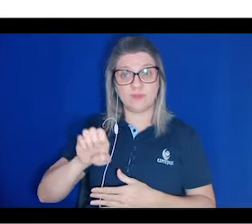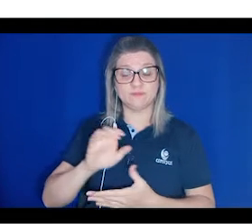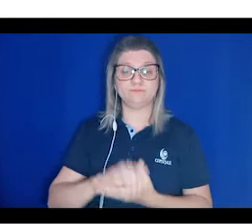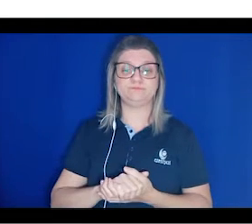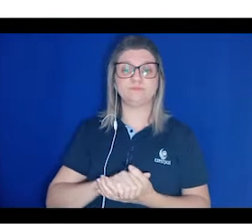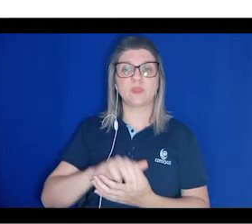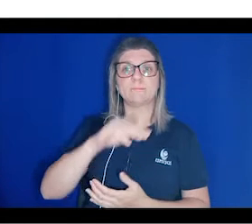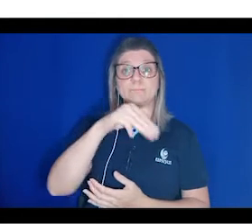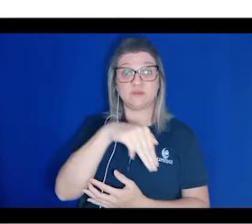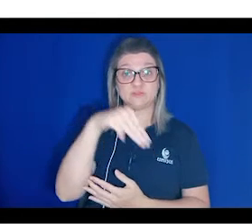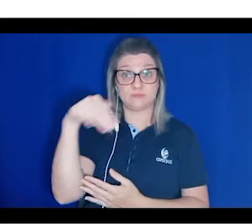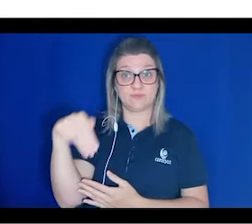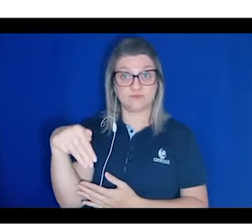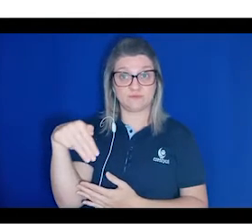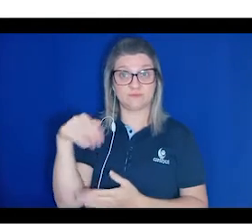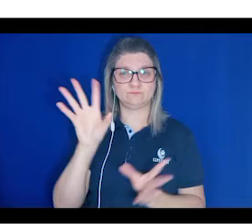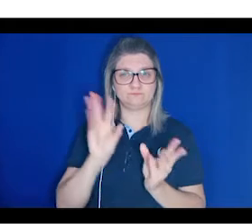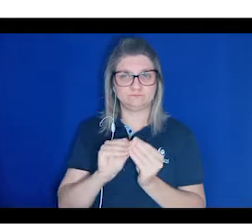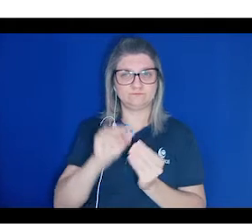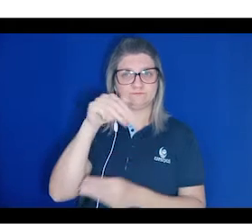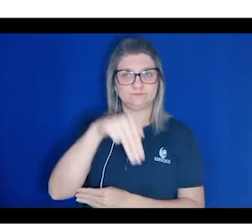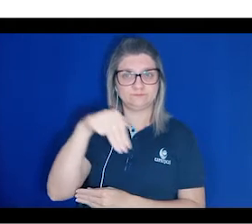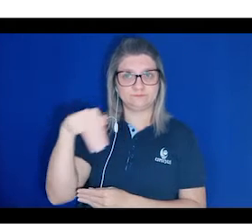Médias móveis, então.